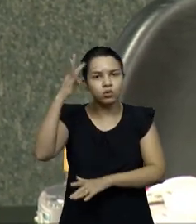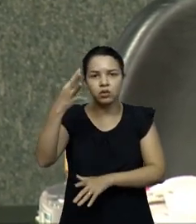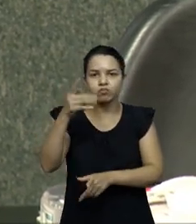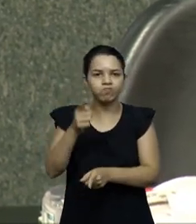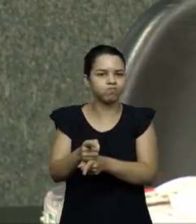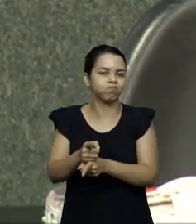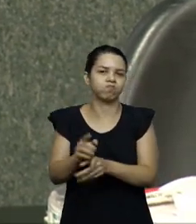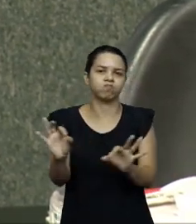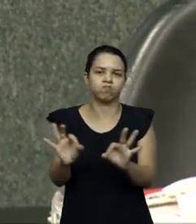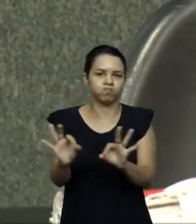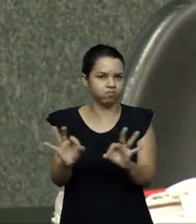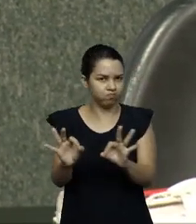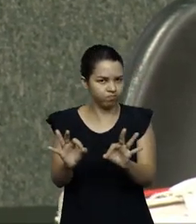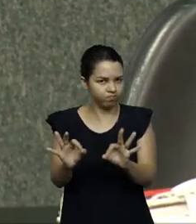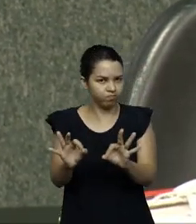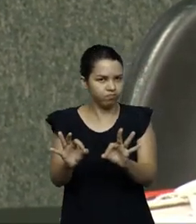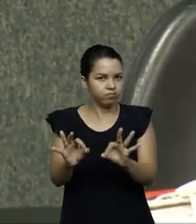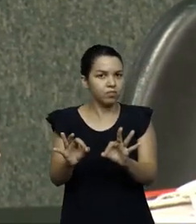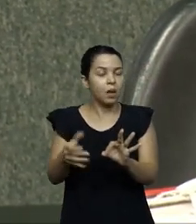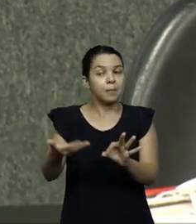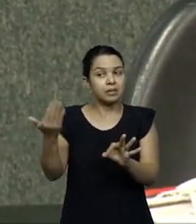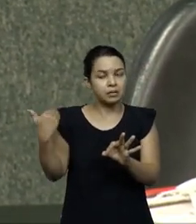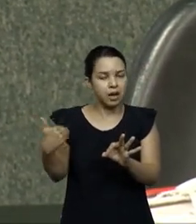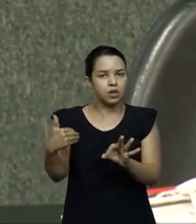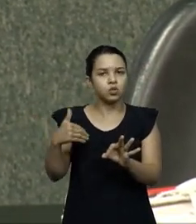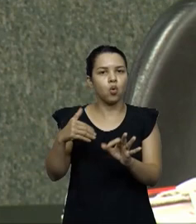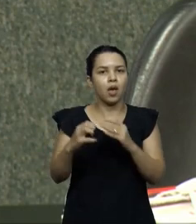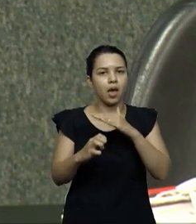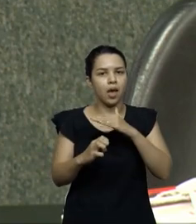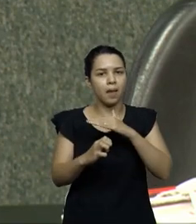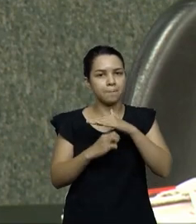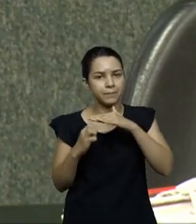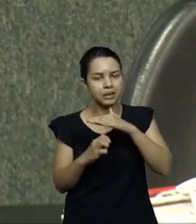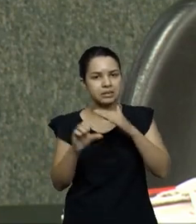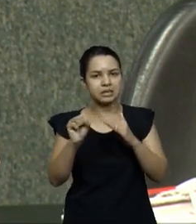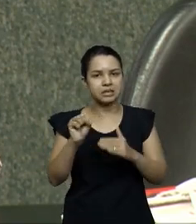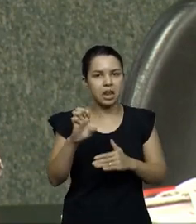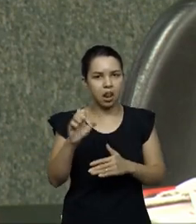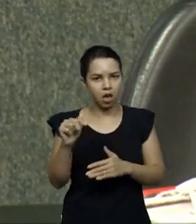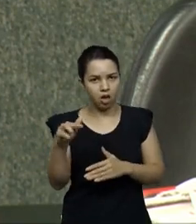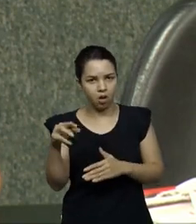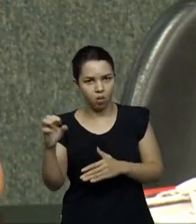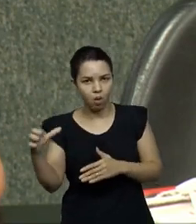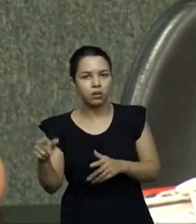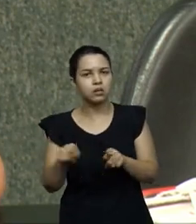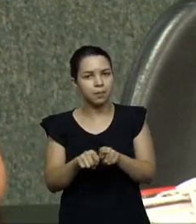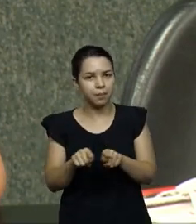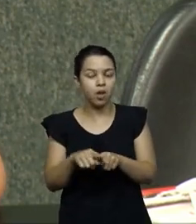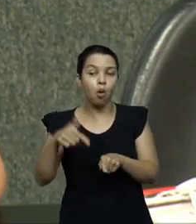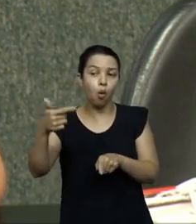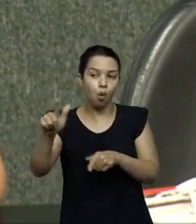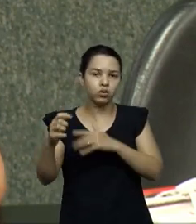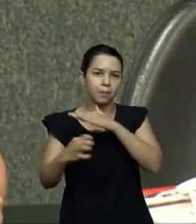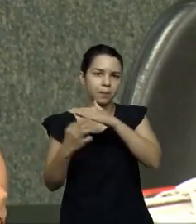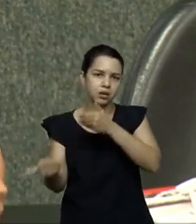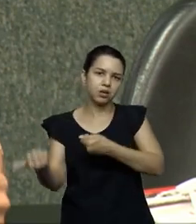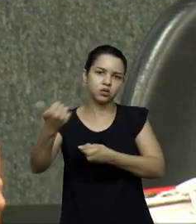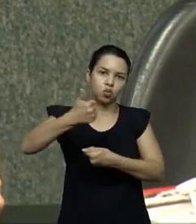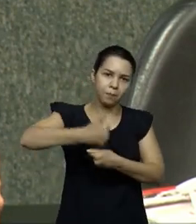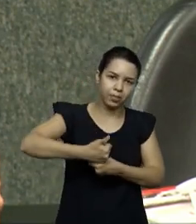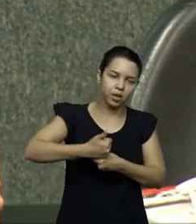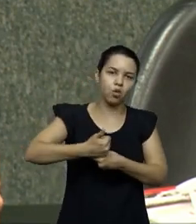mesmo antes que a empresa você legal e posteriormente com a empresa que assumiu o processo seletivo